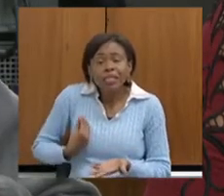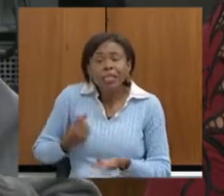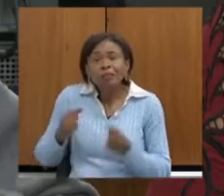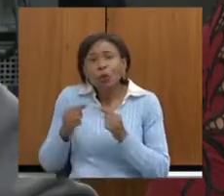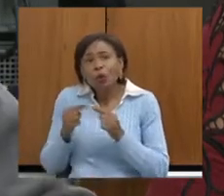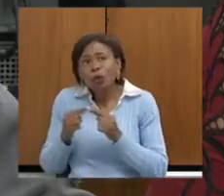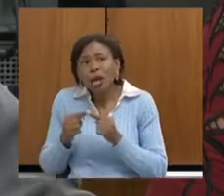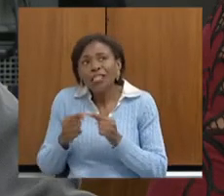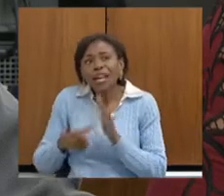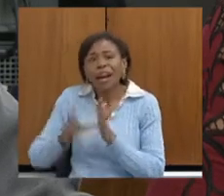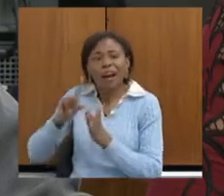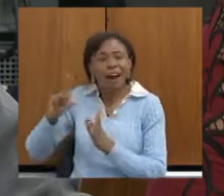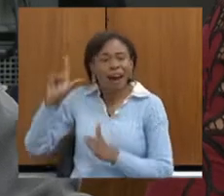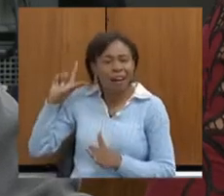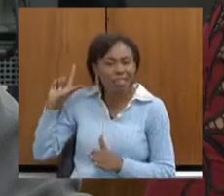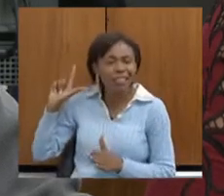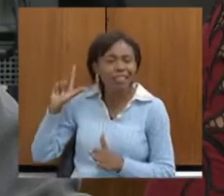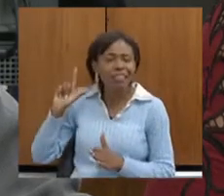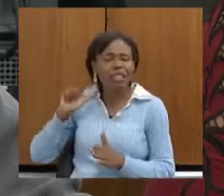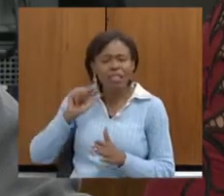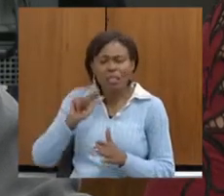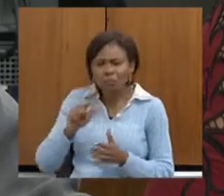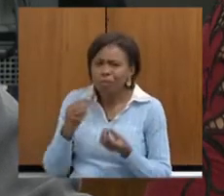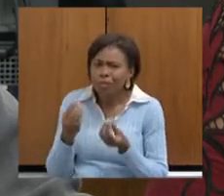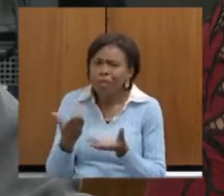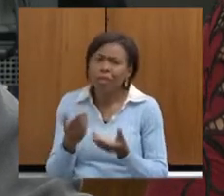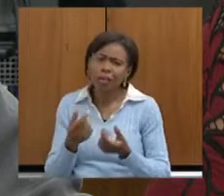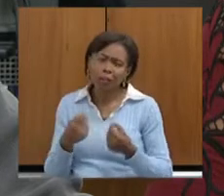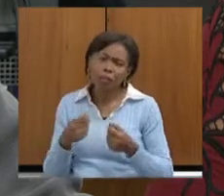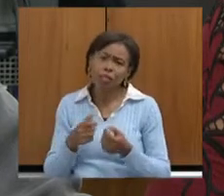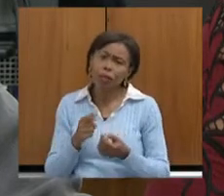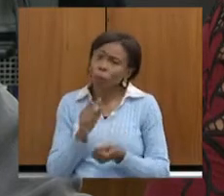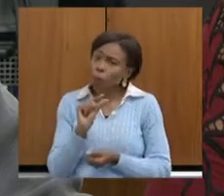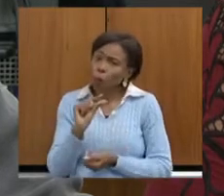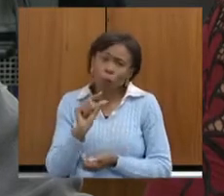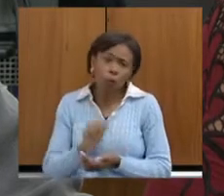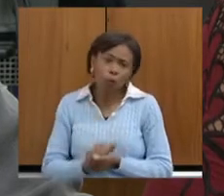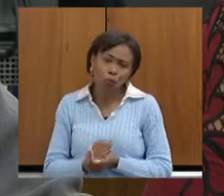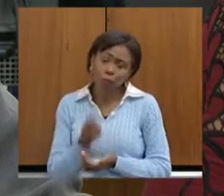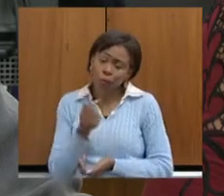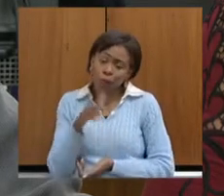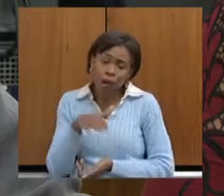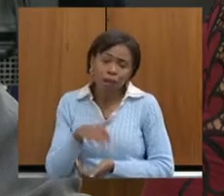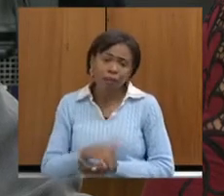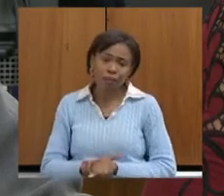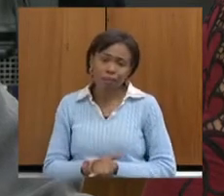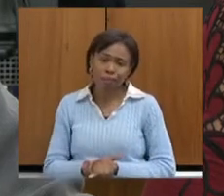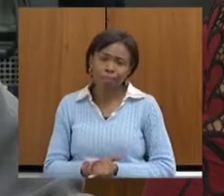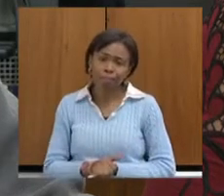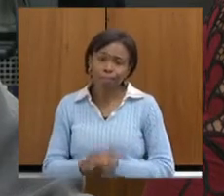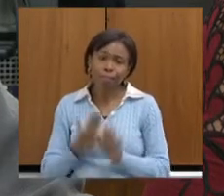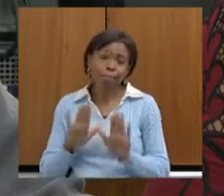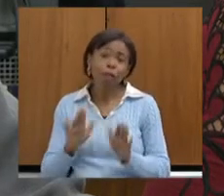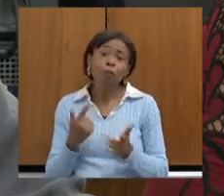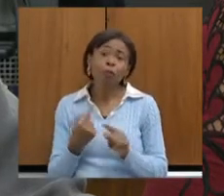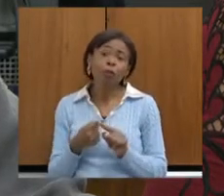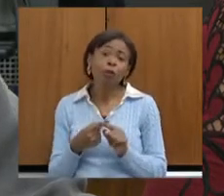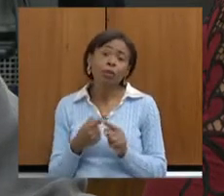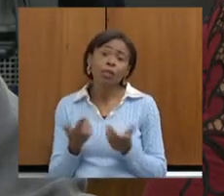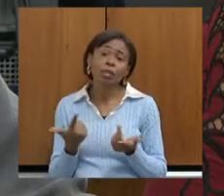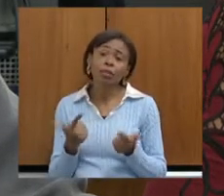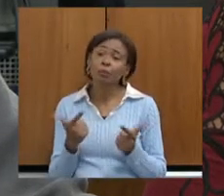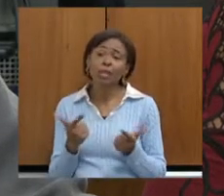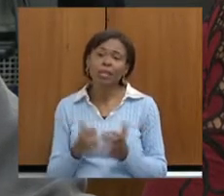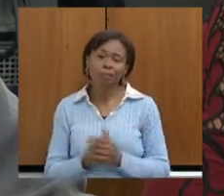que vocês tinha essa reparação tem que dar conta né e é muito pouco né custa muito barato né Mas por que que não tem né